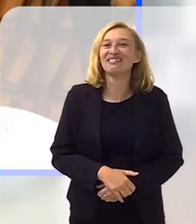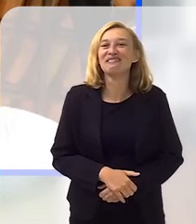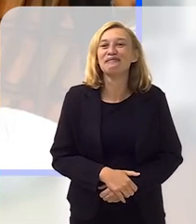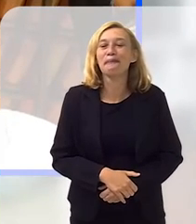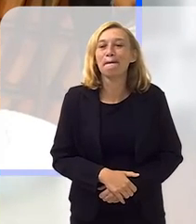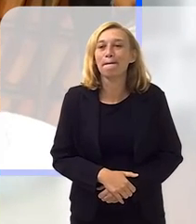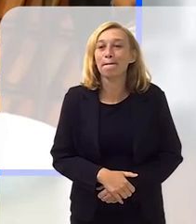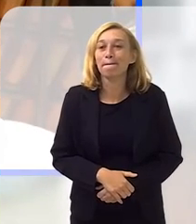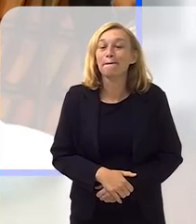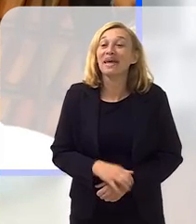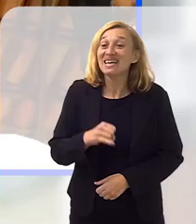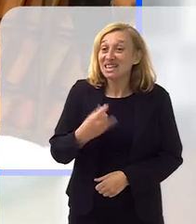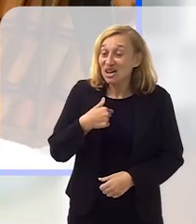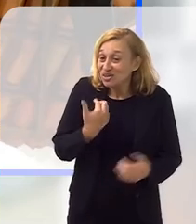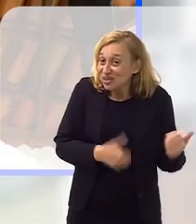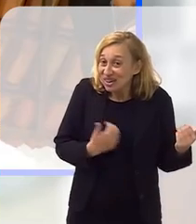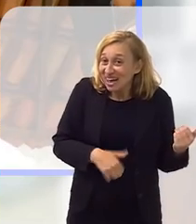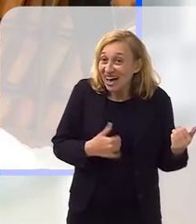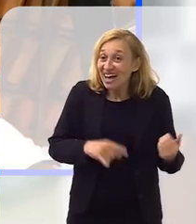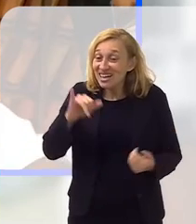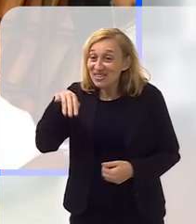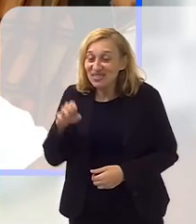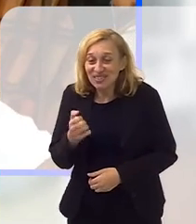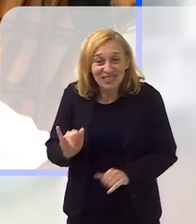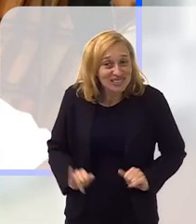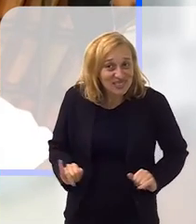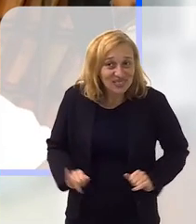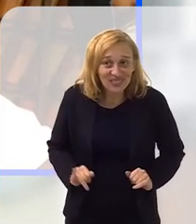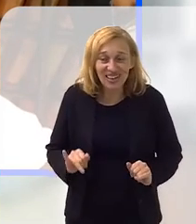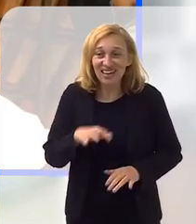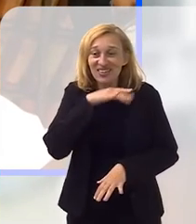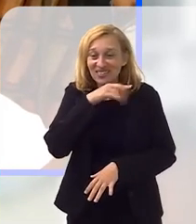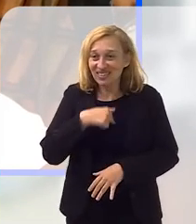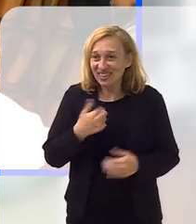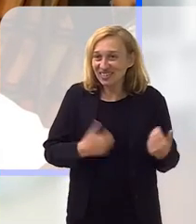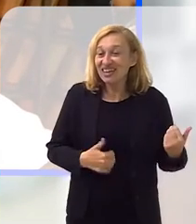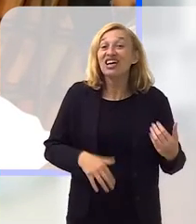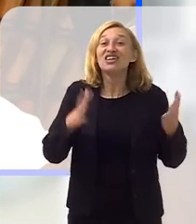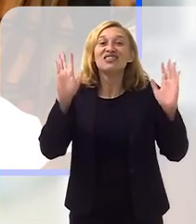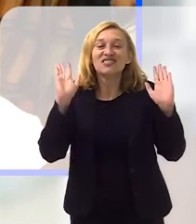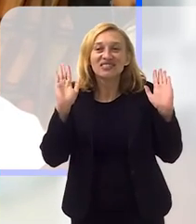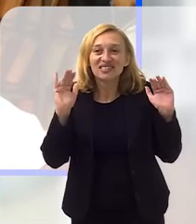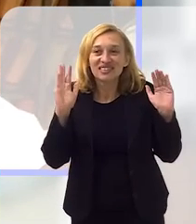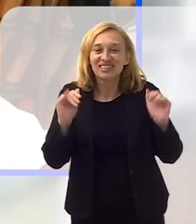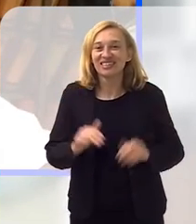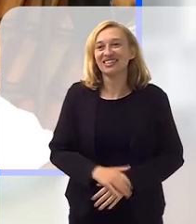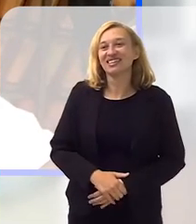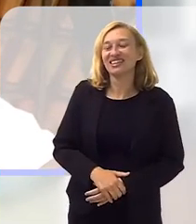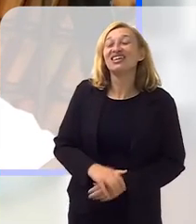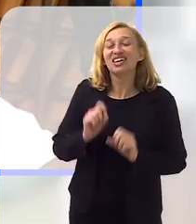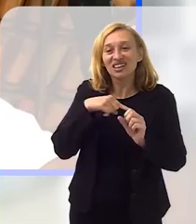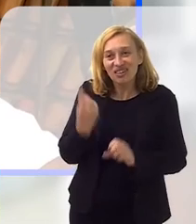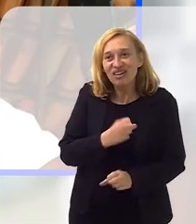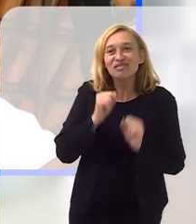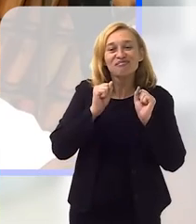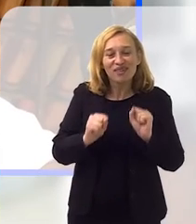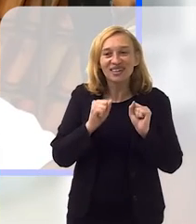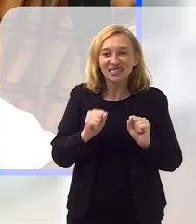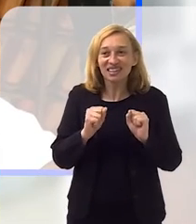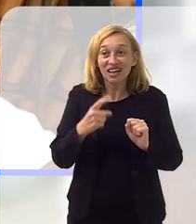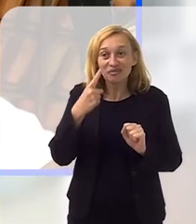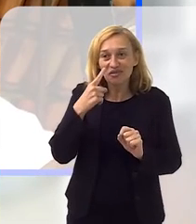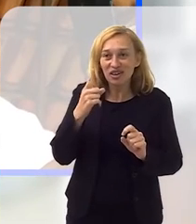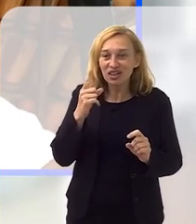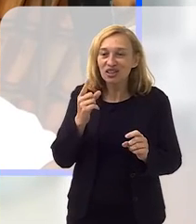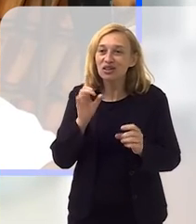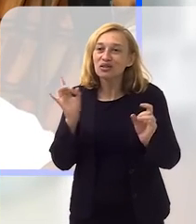Ivone. Se eu tocar aqui, Dona Ivone vai sofrer uma homenagem, melhor não. Sucesso para vocês,